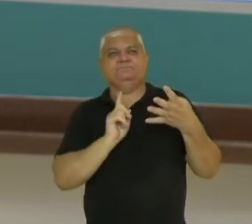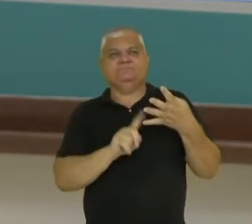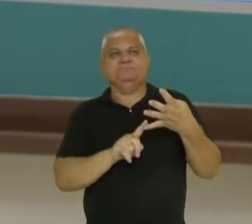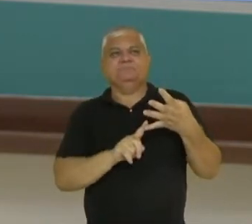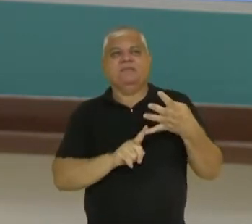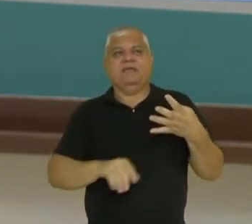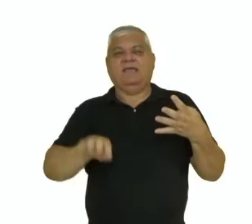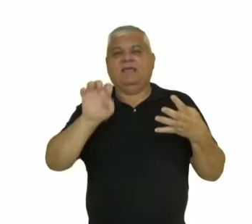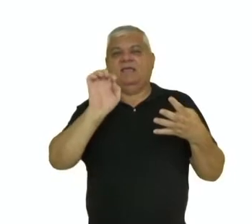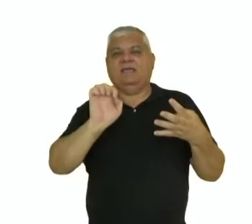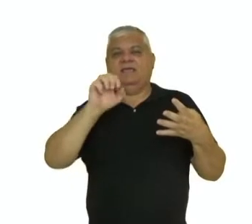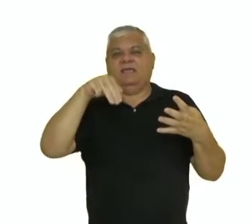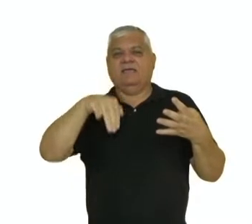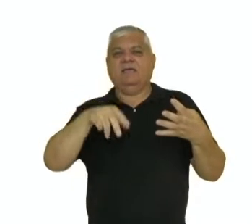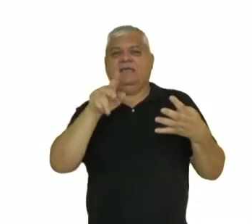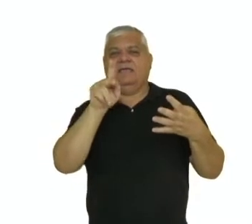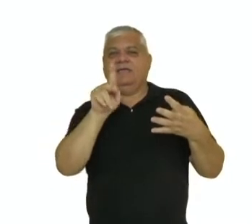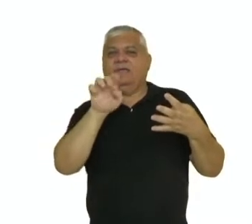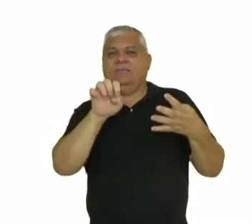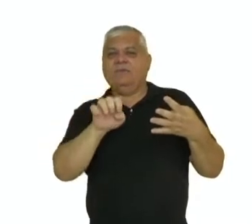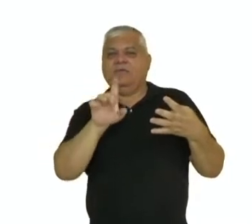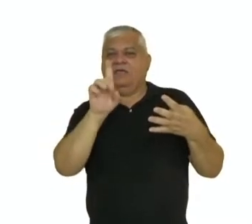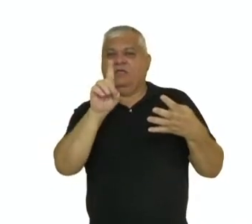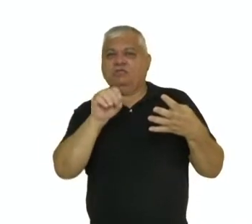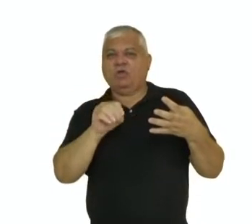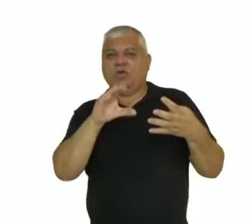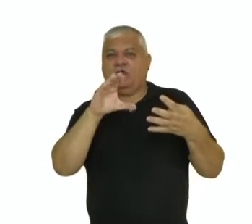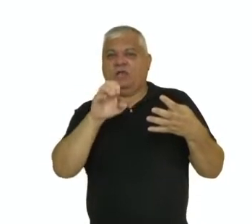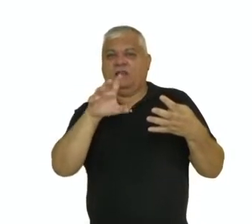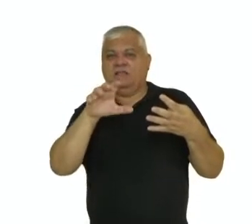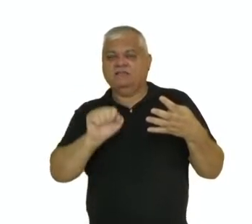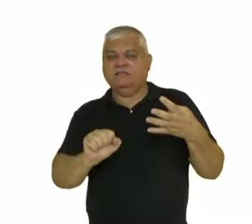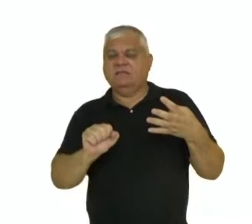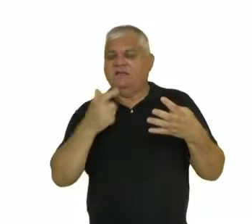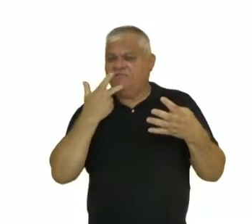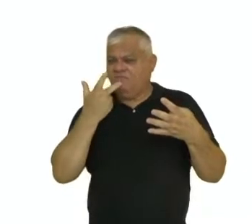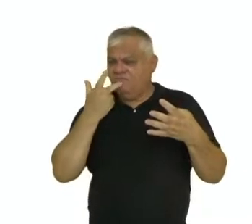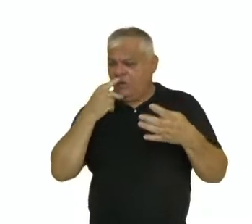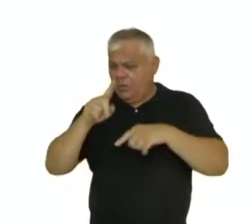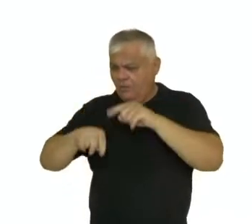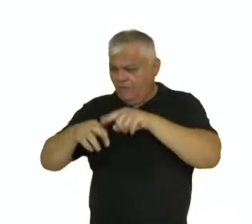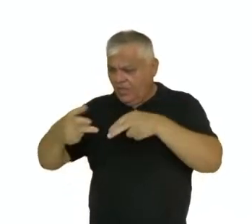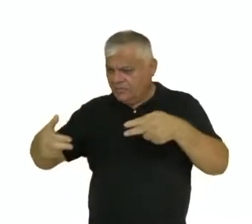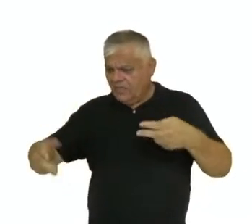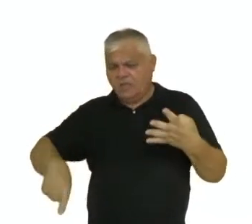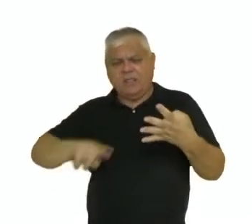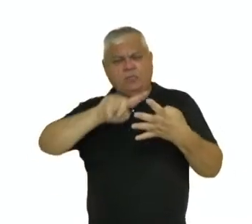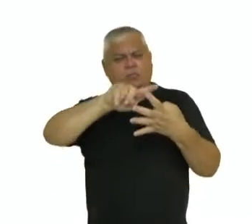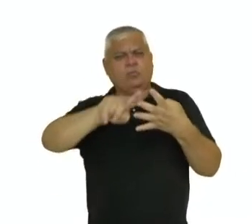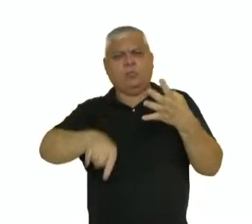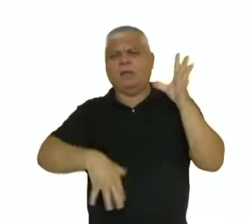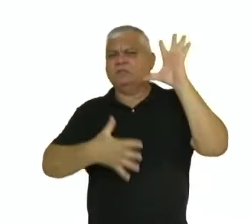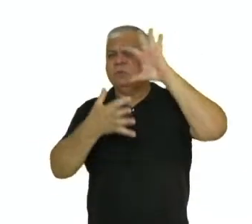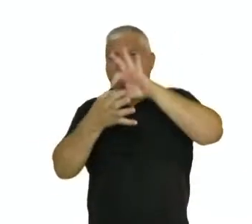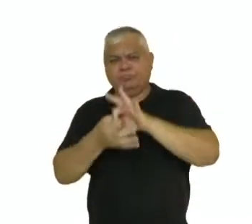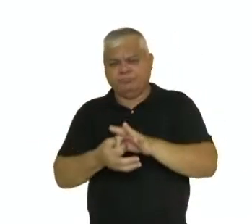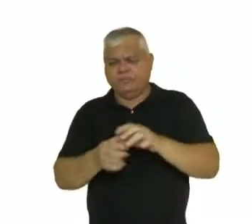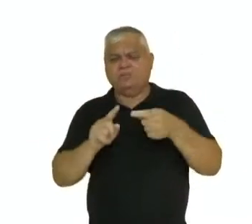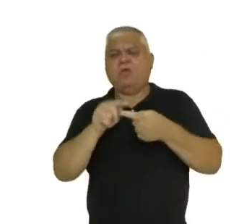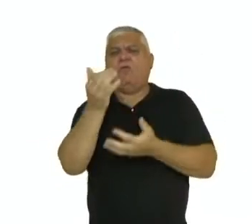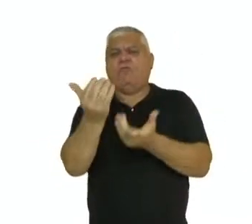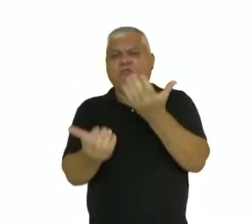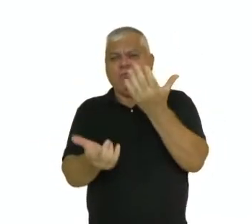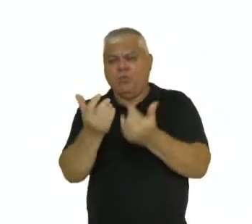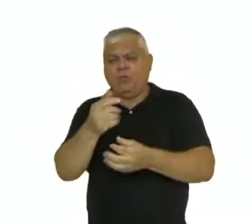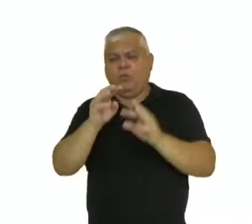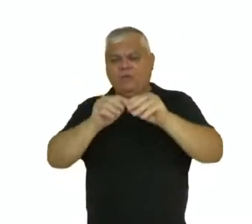E aí a gente vai ter o Empedócles, que estabeleceu que toda a matéria era formada pelos 4 elementos: o fogo, a terra,